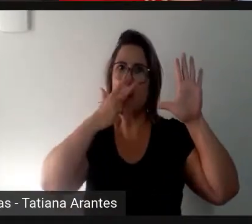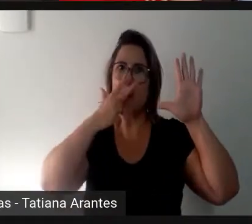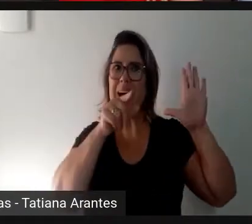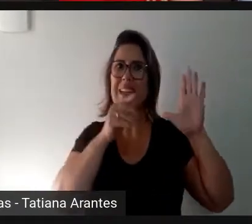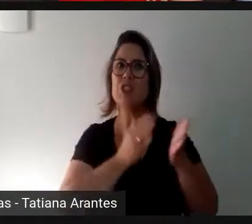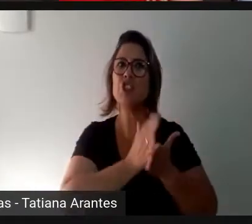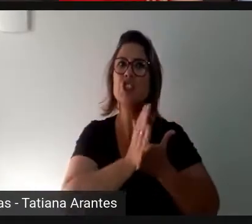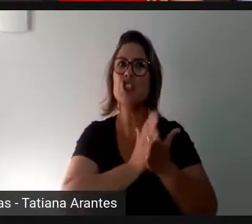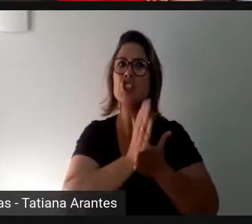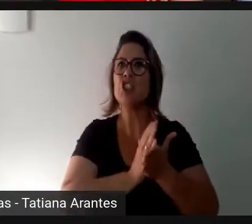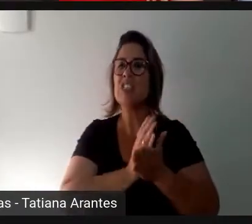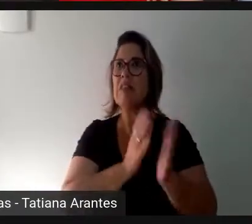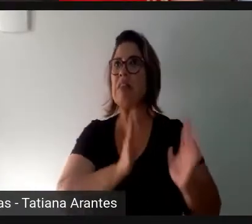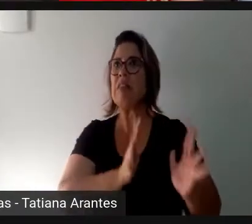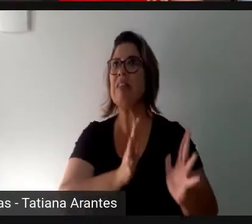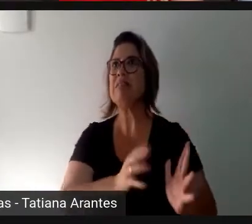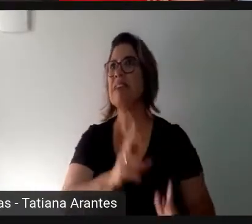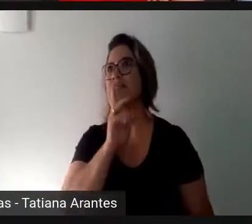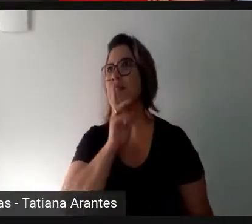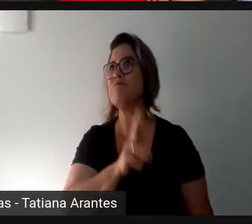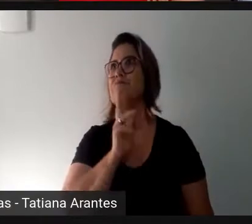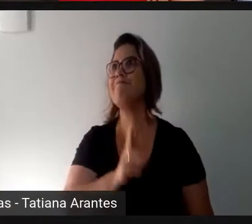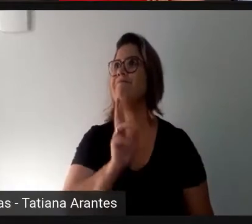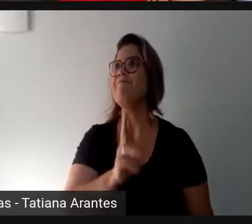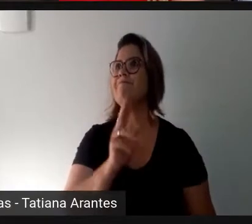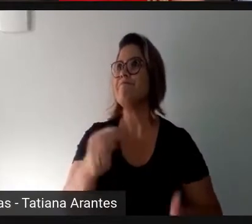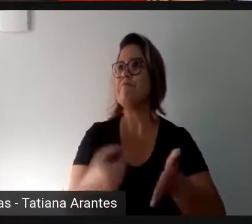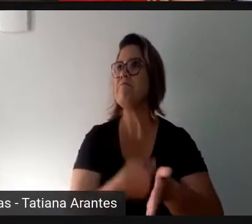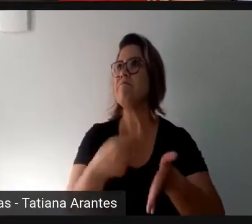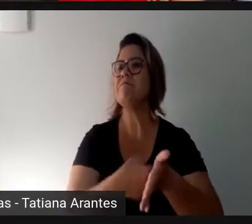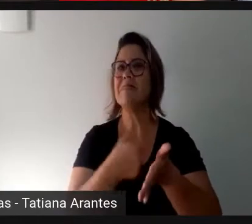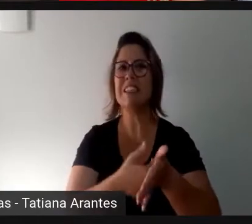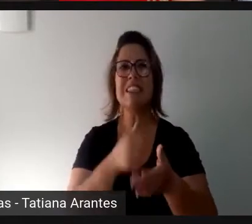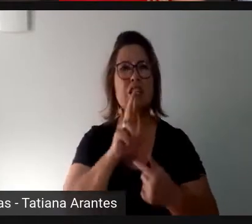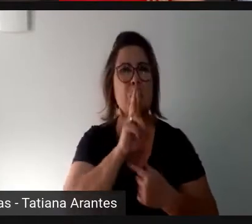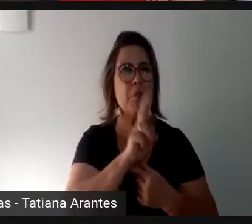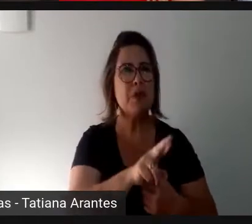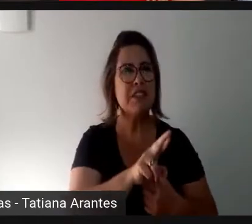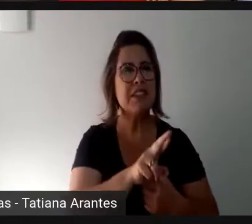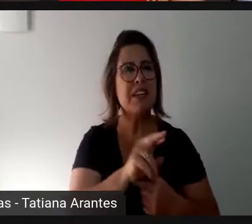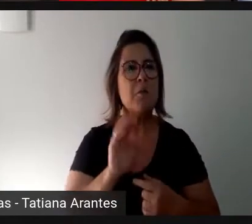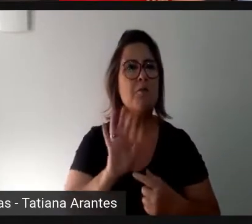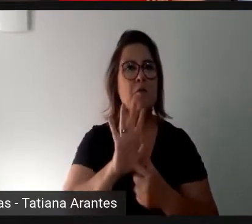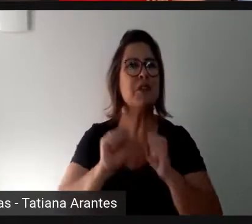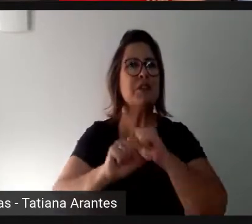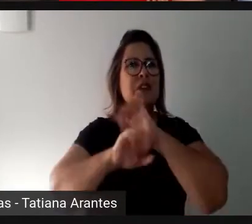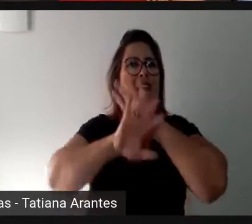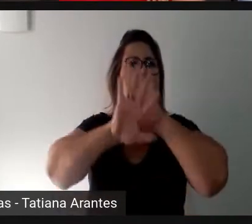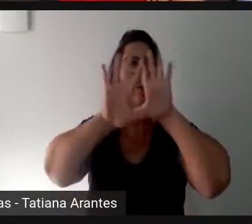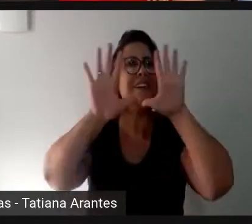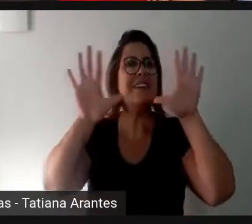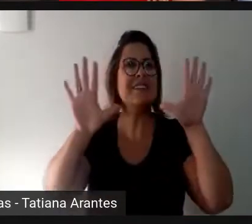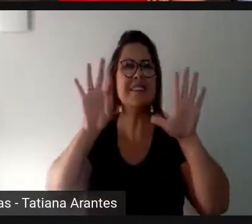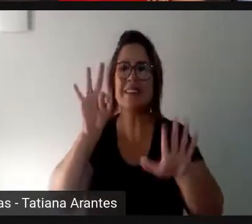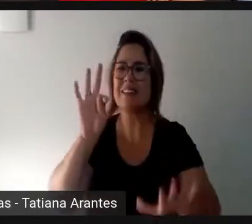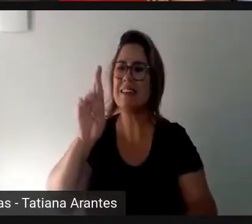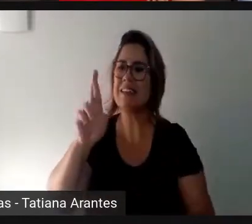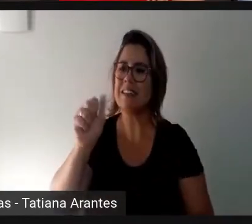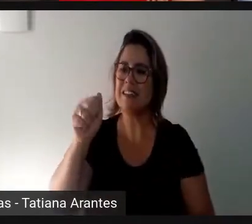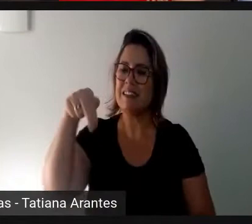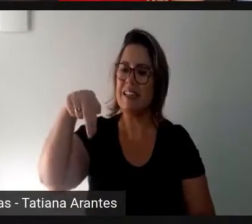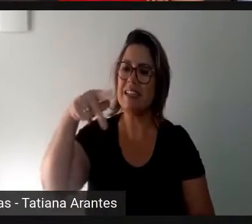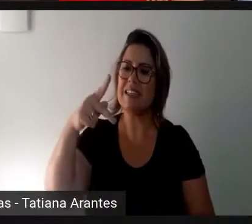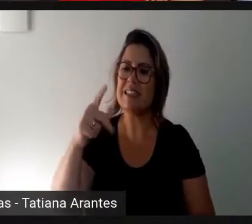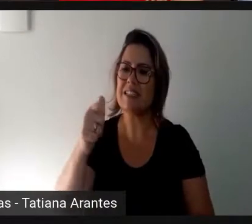ficar respondendo lá e respondendo isso, aquilo, outro. Mas a partir do momento que você tem mais transparência ativa, até esse procedimento se torna menor. Hoje eu respondo